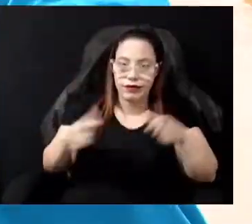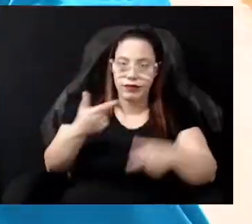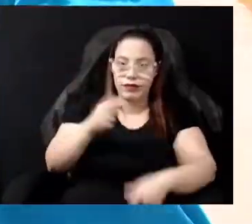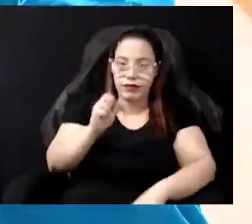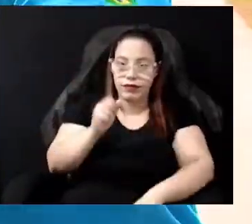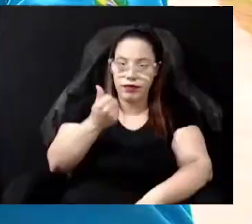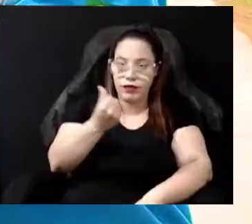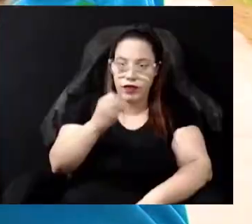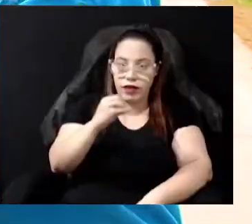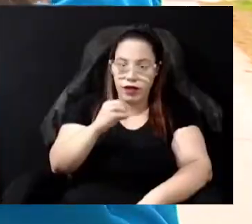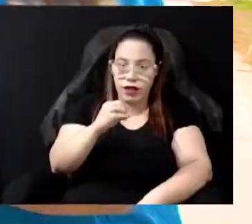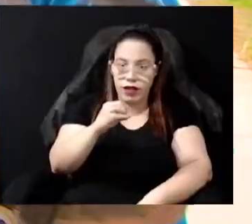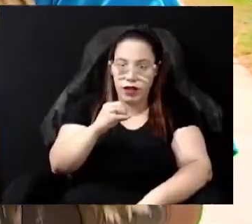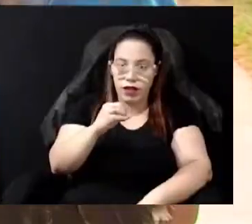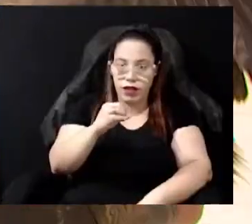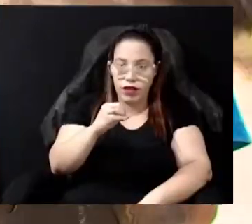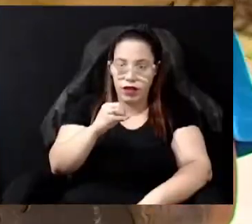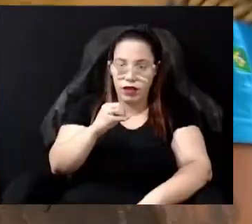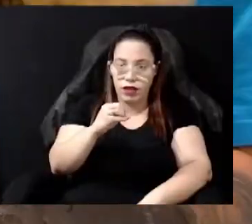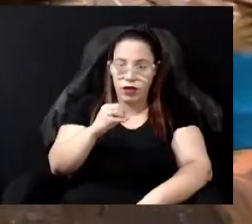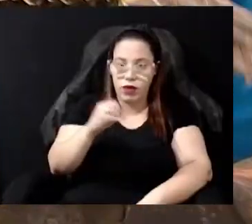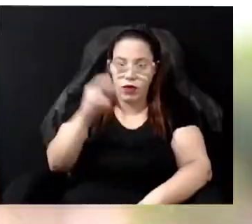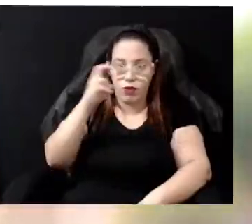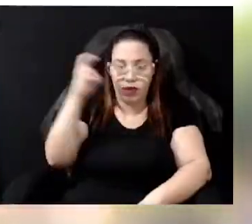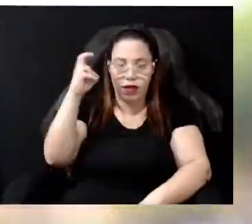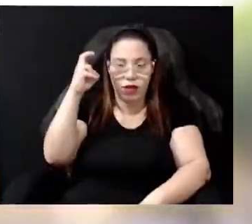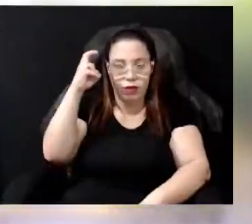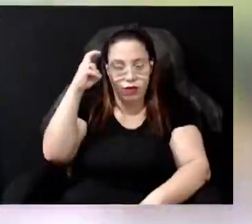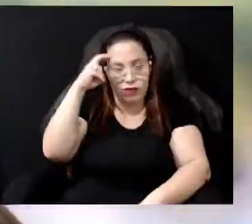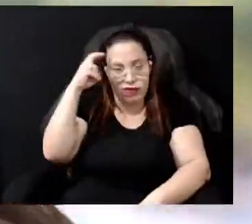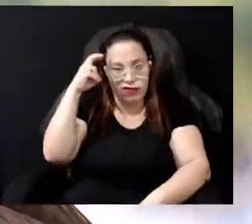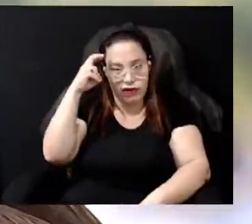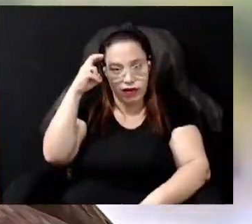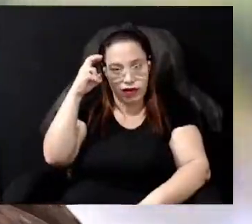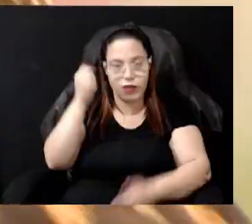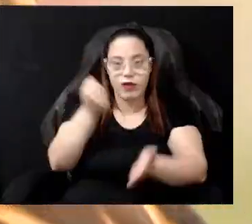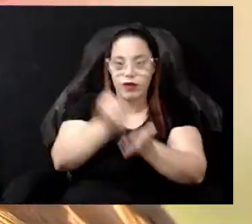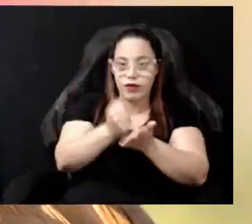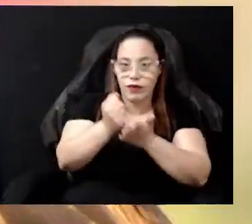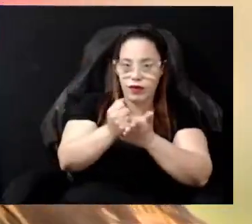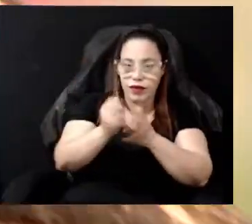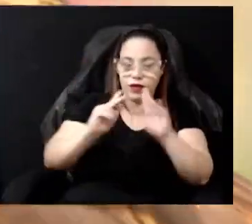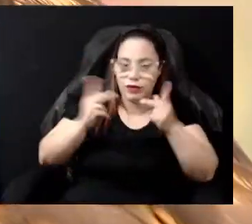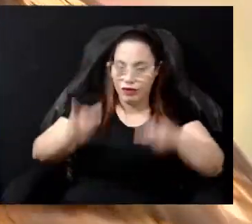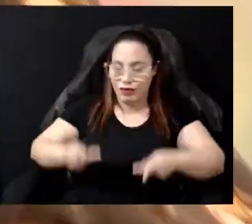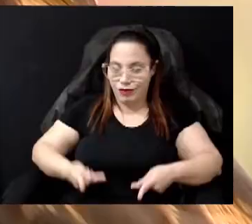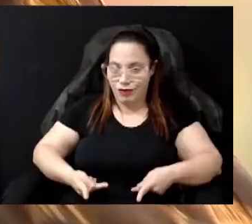declarada Patrimônio Cultural e Imaterial da Humanidade pela Unesco.